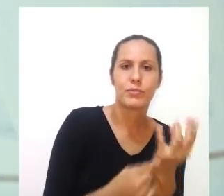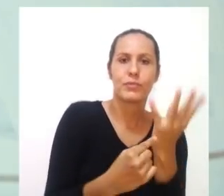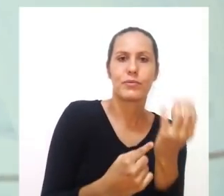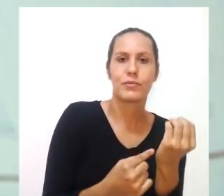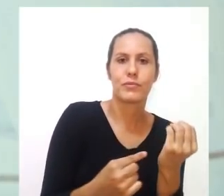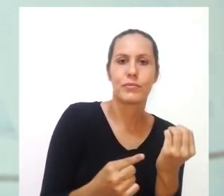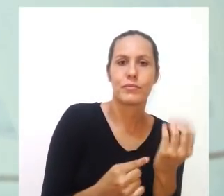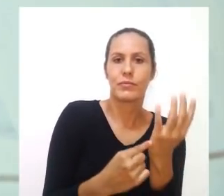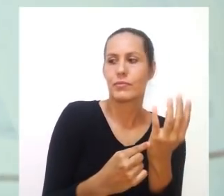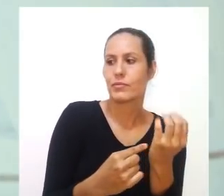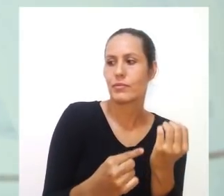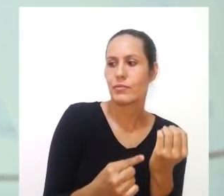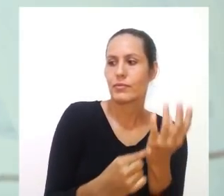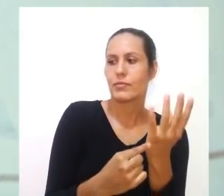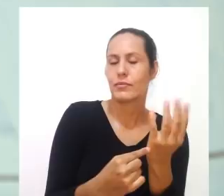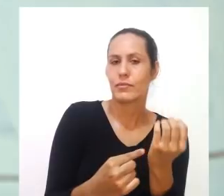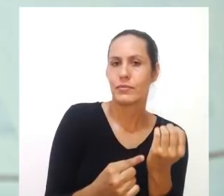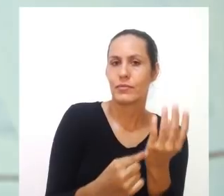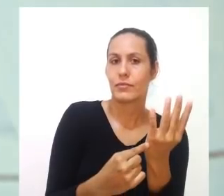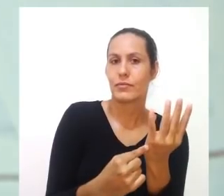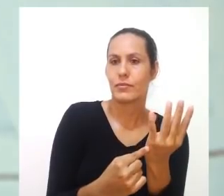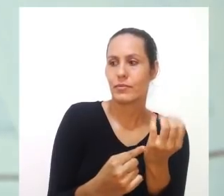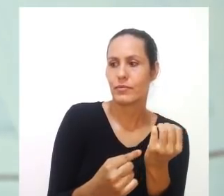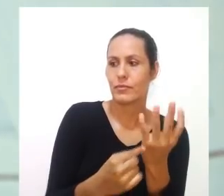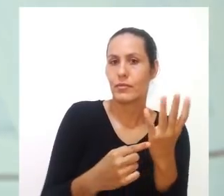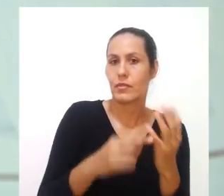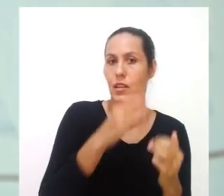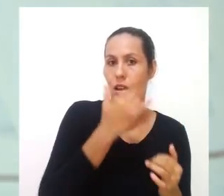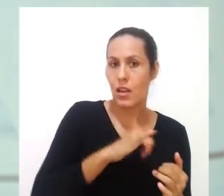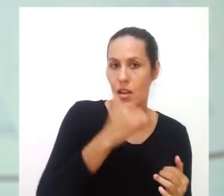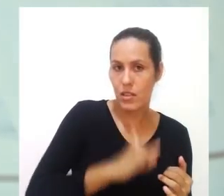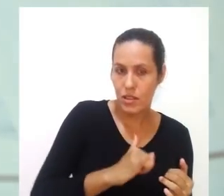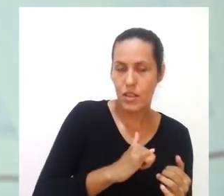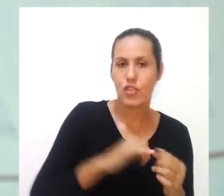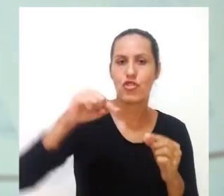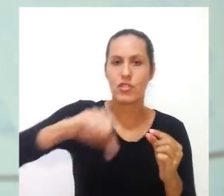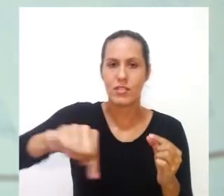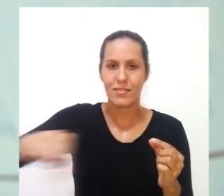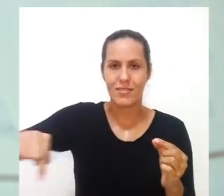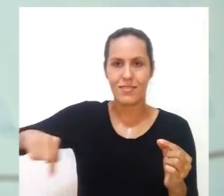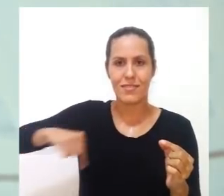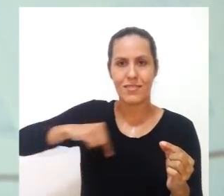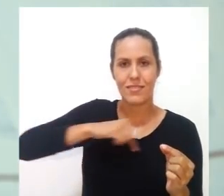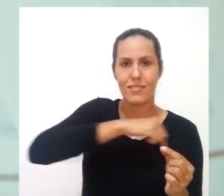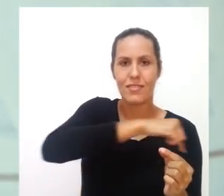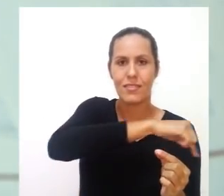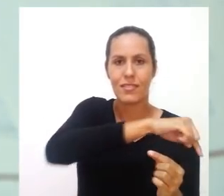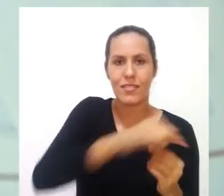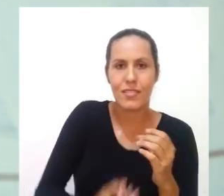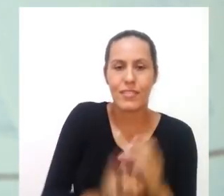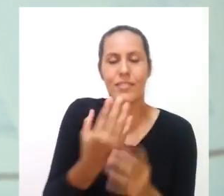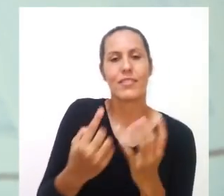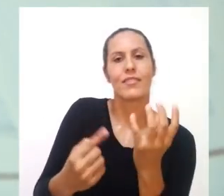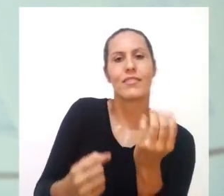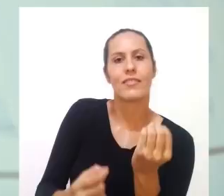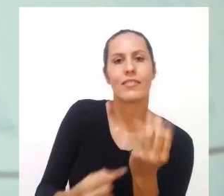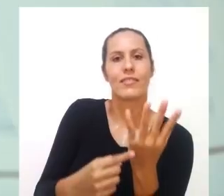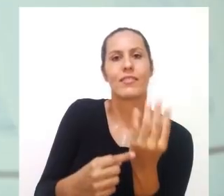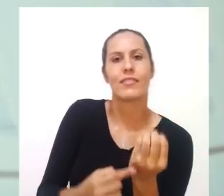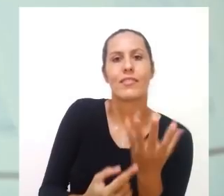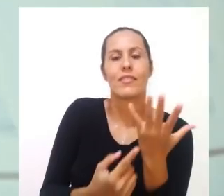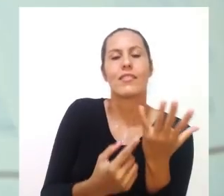fazendo com que a energia que está na bateria passe por todo o sistema e